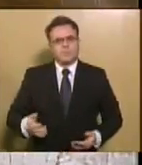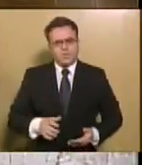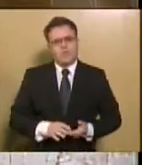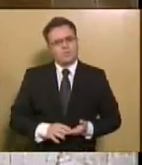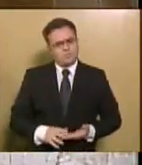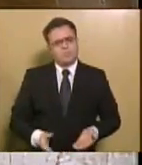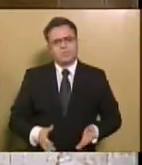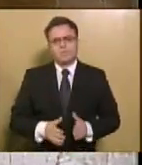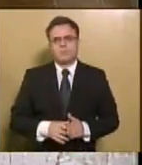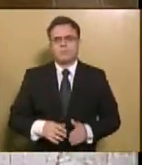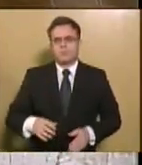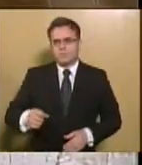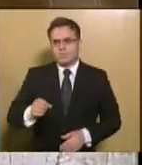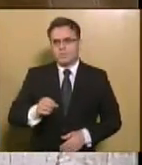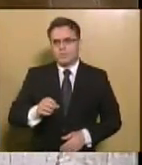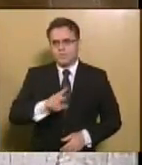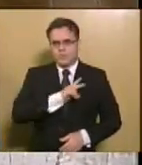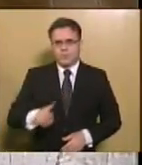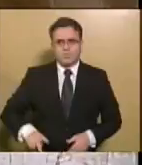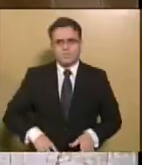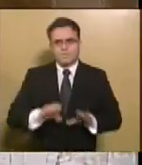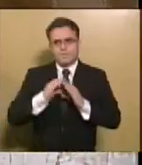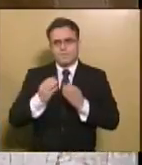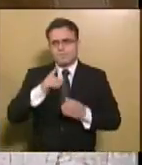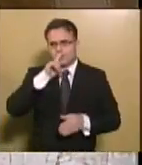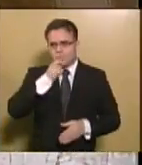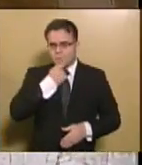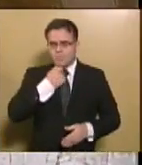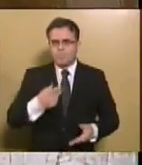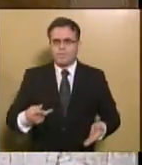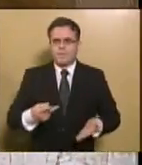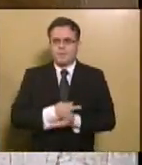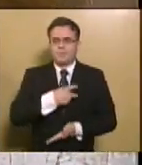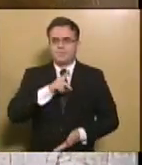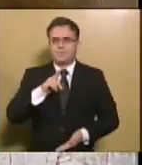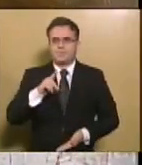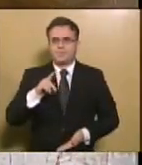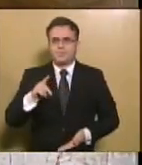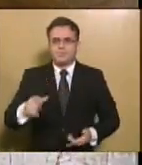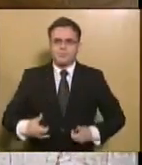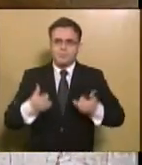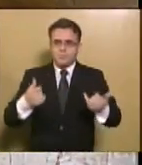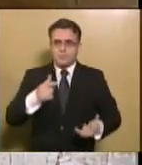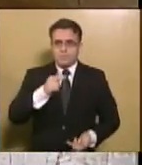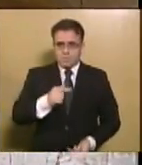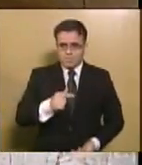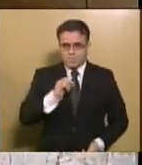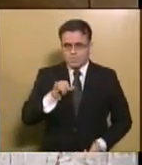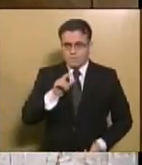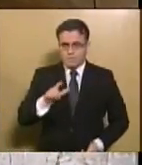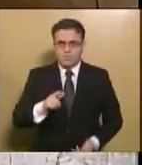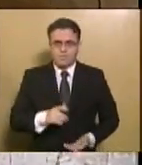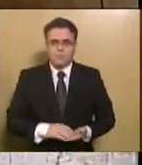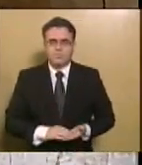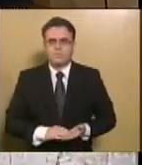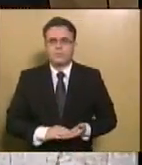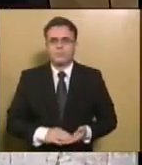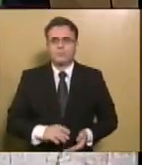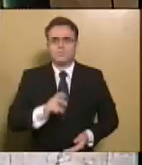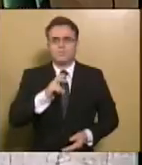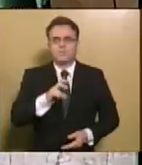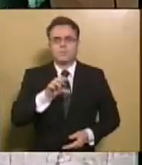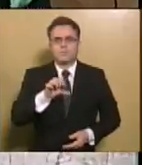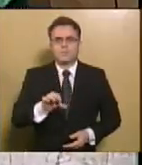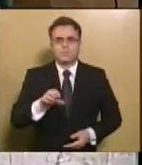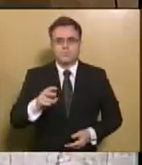da Câmara Municipal de Aracaju, pelo transcurso do seu aniversário, que ocorreu no dia 7 de julho. Requerimento de número